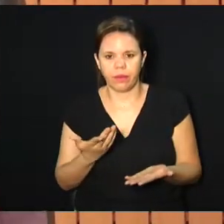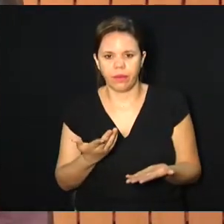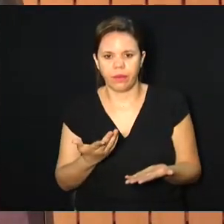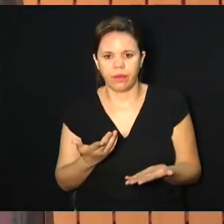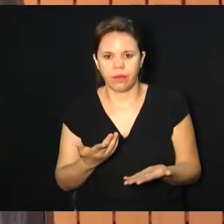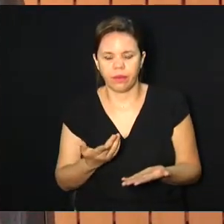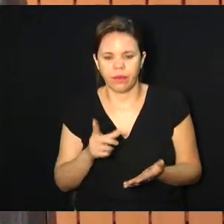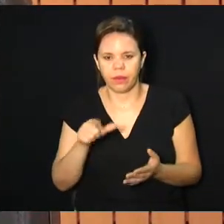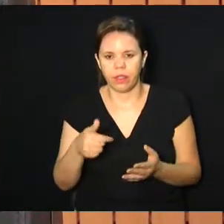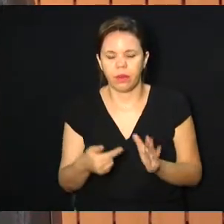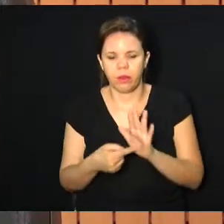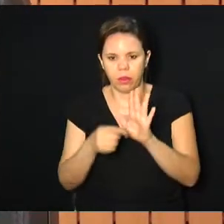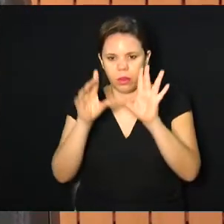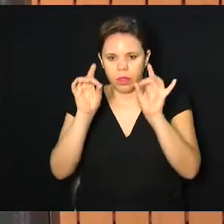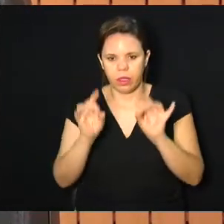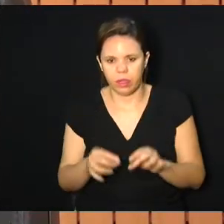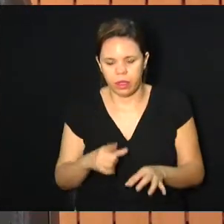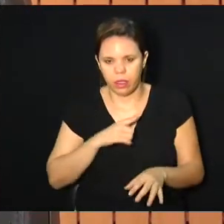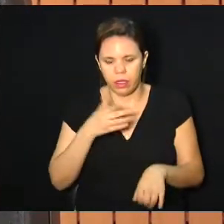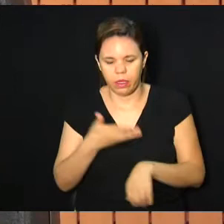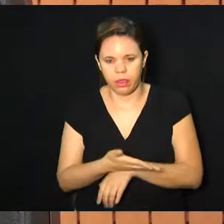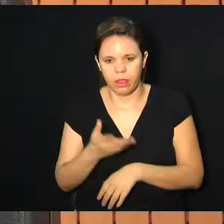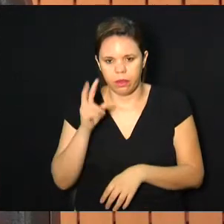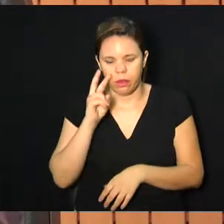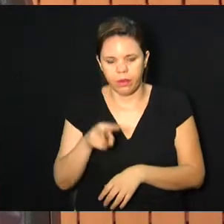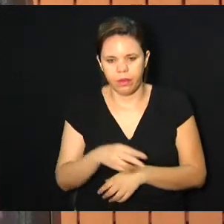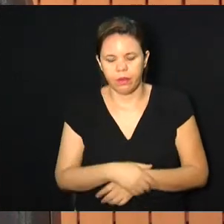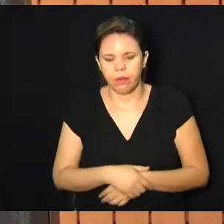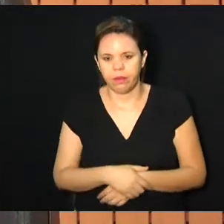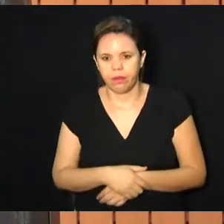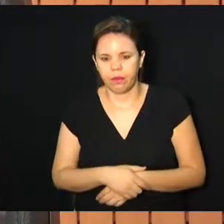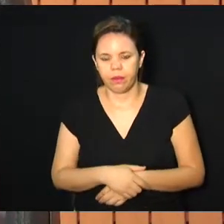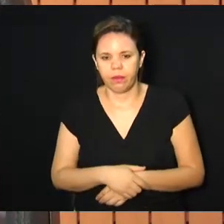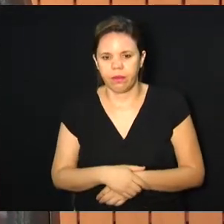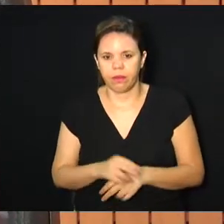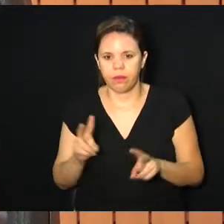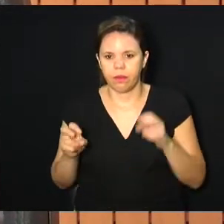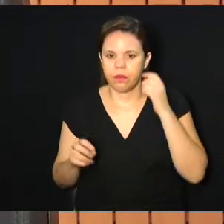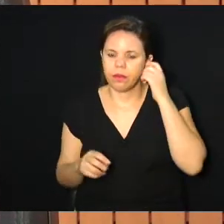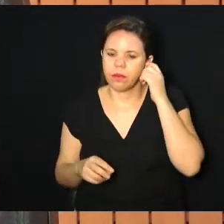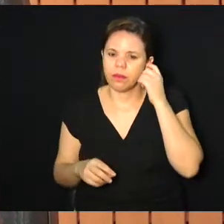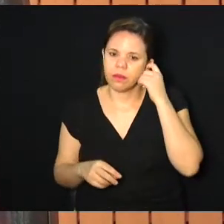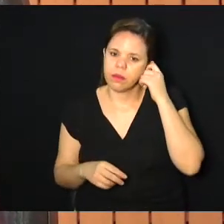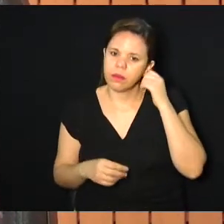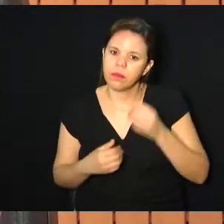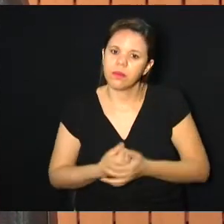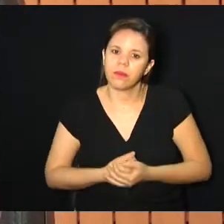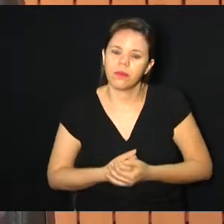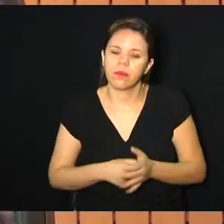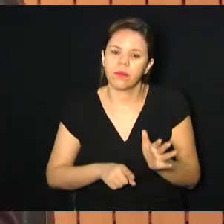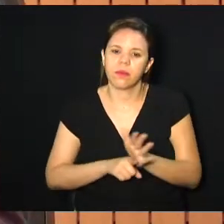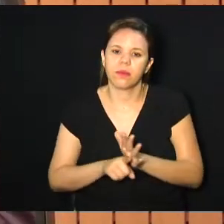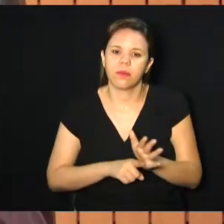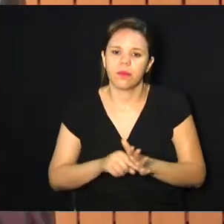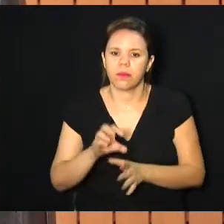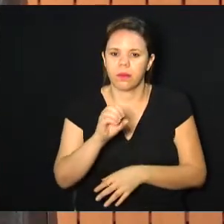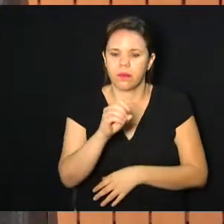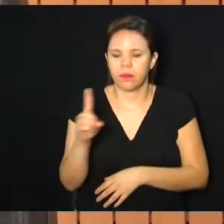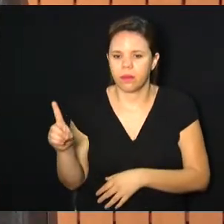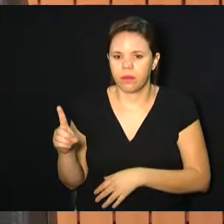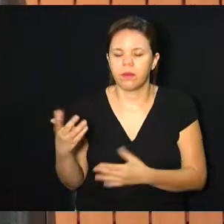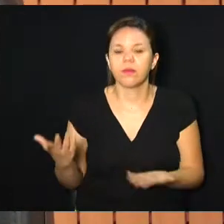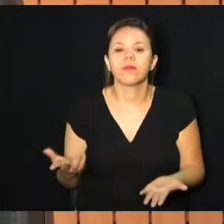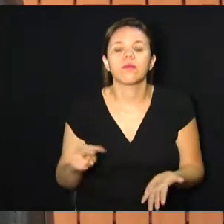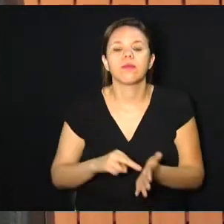mais detalhes para ter acesso. E sobre a pesquisa OD, aí sim